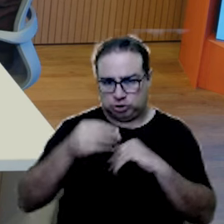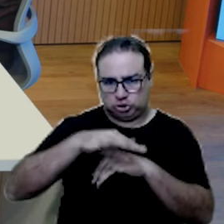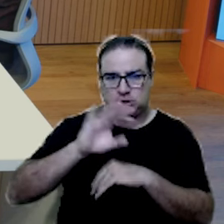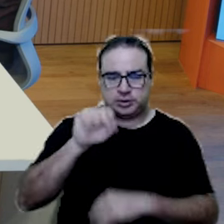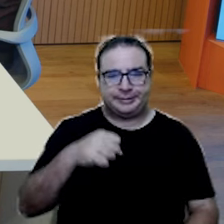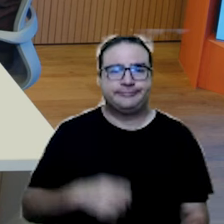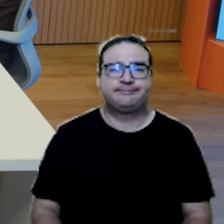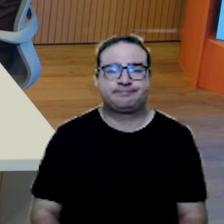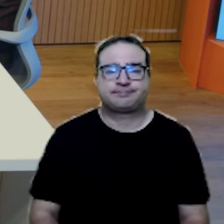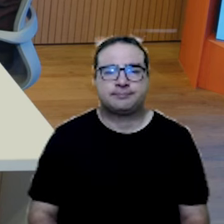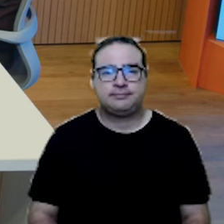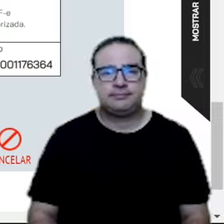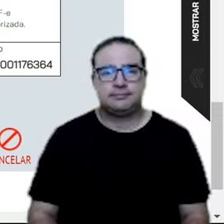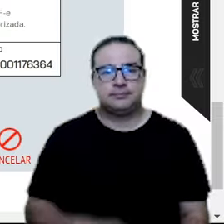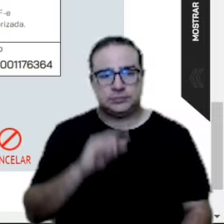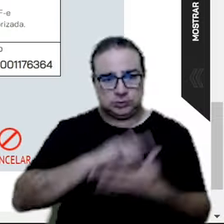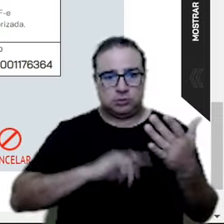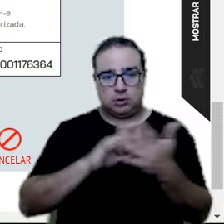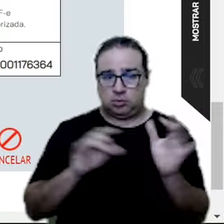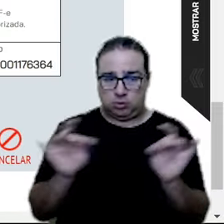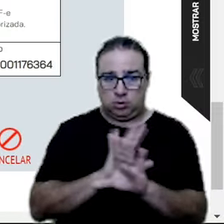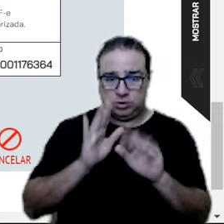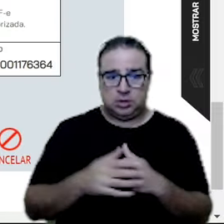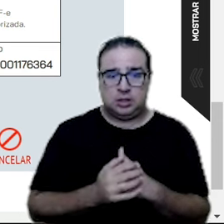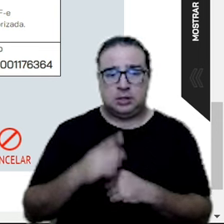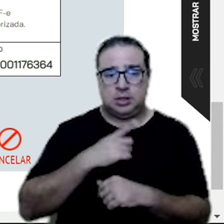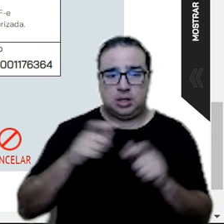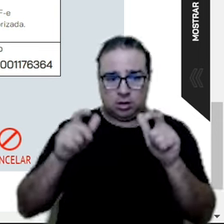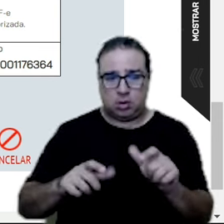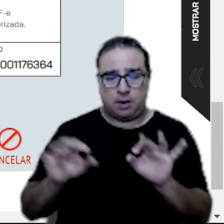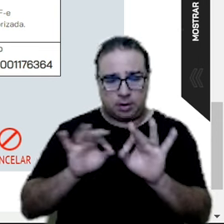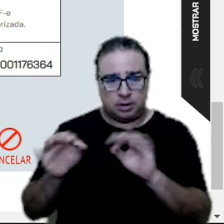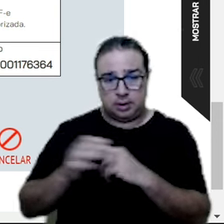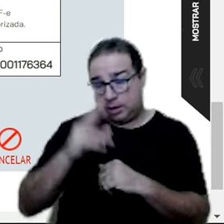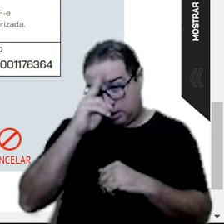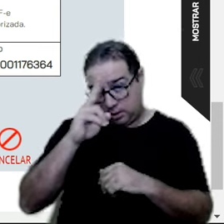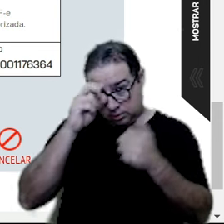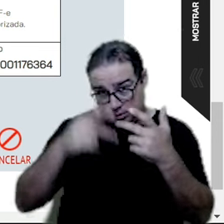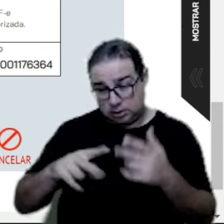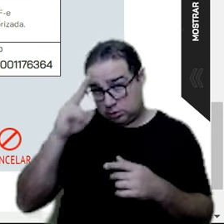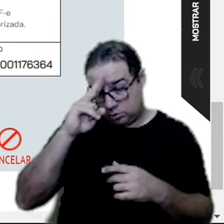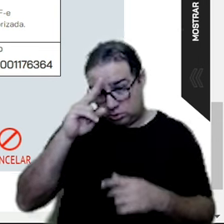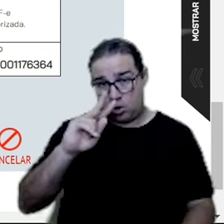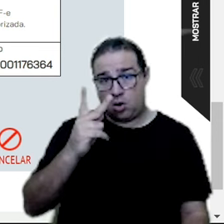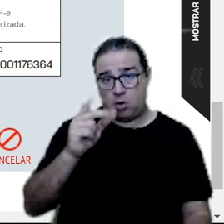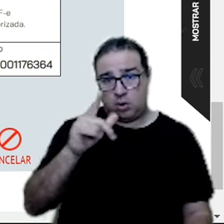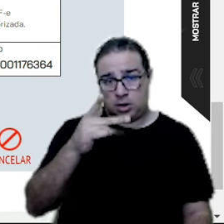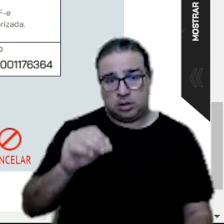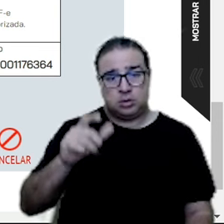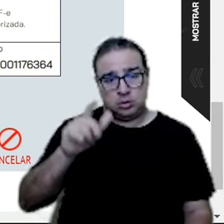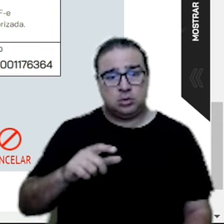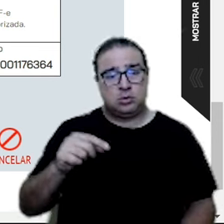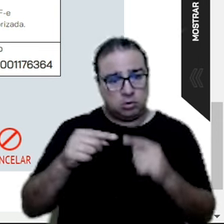isso exatamente aqui é o documento já emitido né Ele tá em ambiente de homologação lembra da história né A gente só Pode